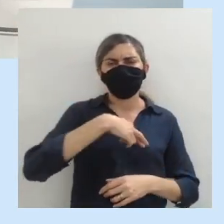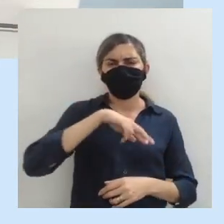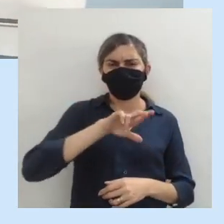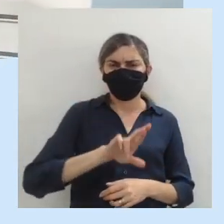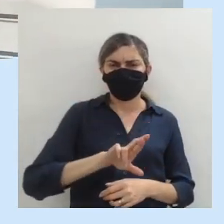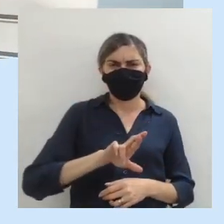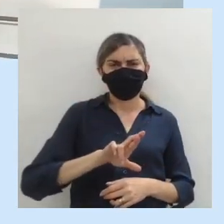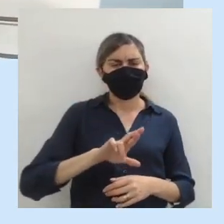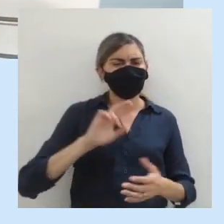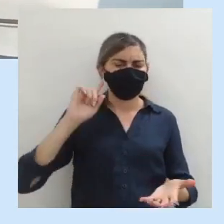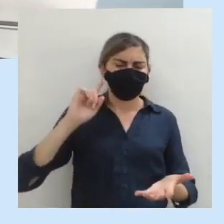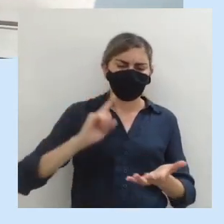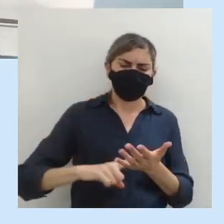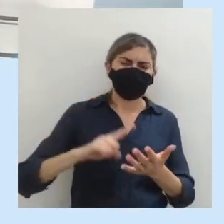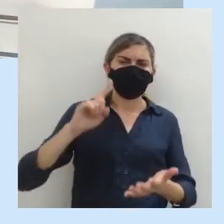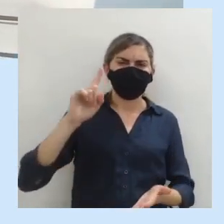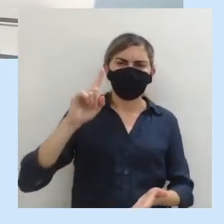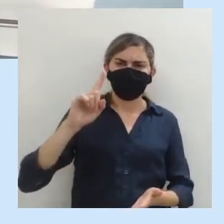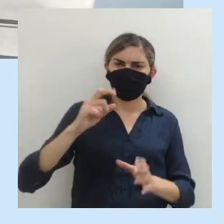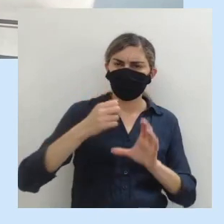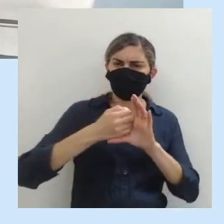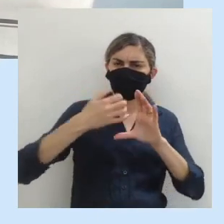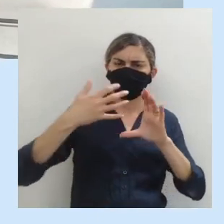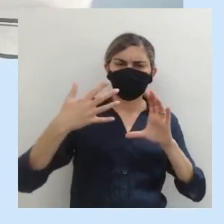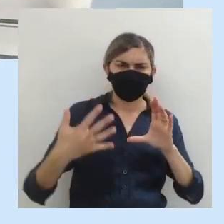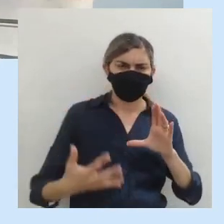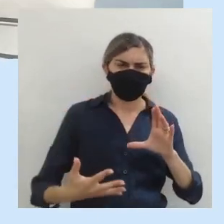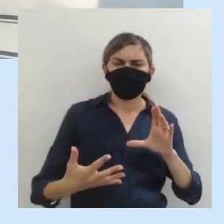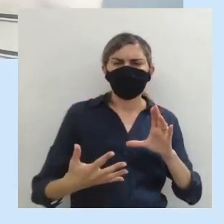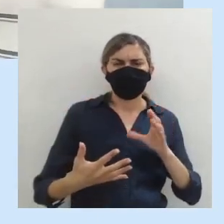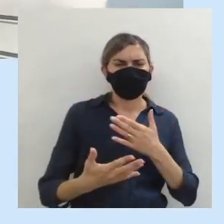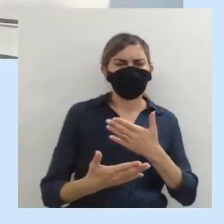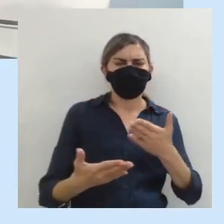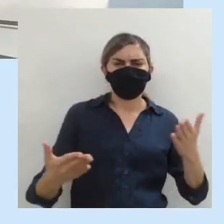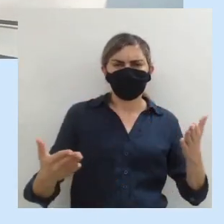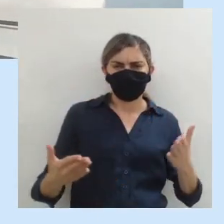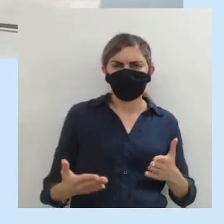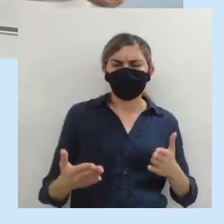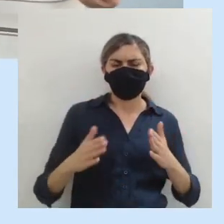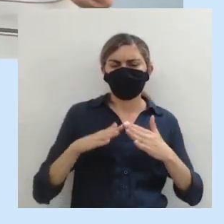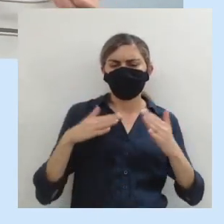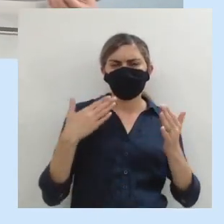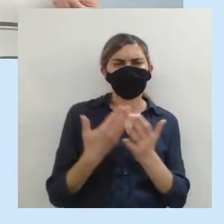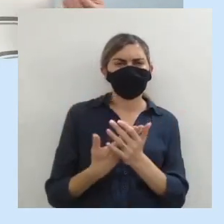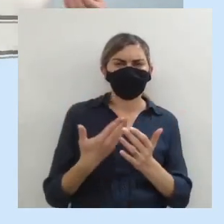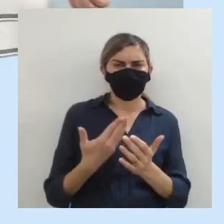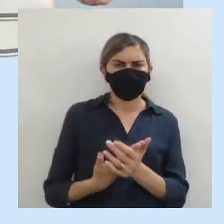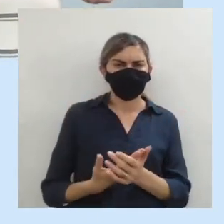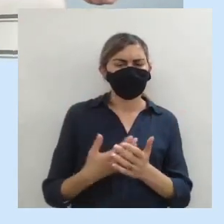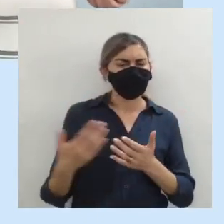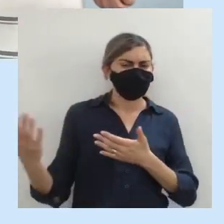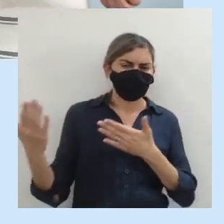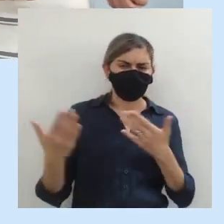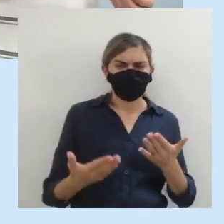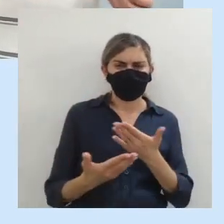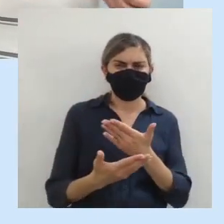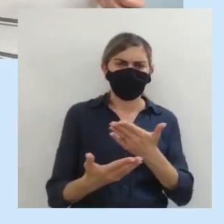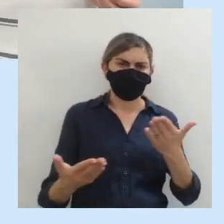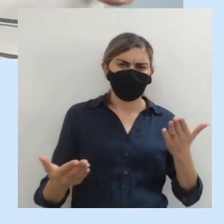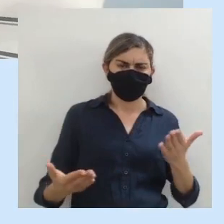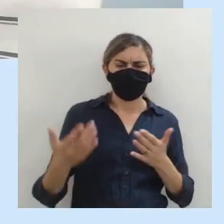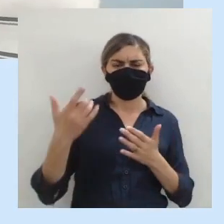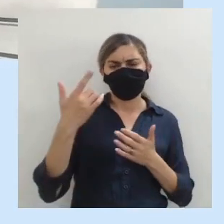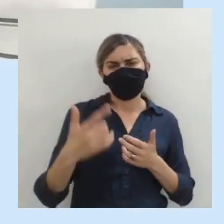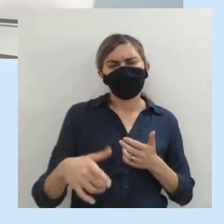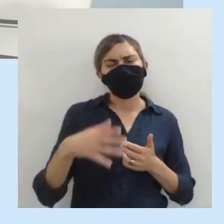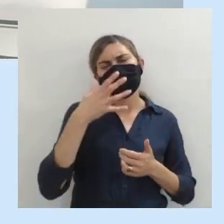religioso. É uma marca característica da escolástica. E convido a vocês, mais uma